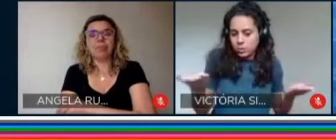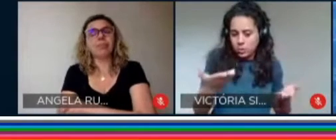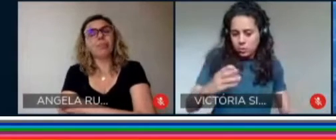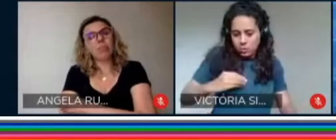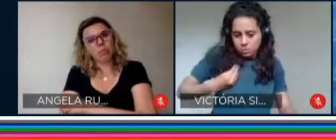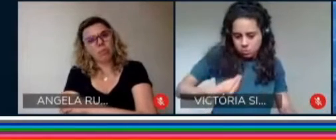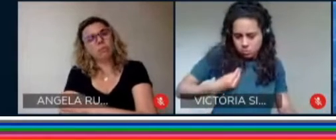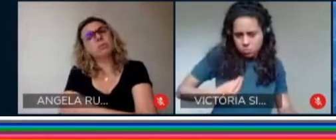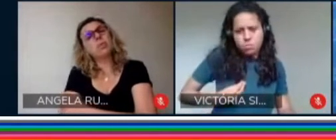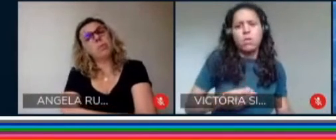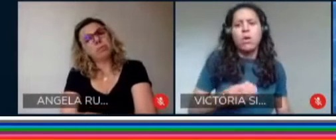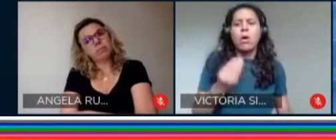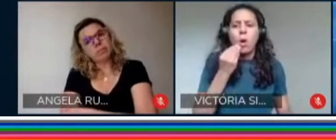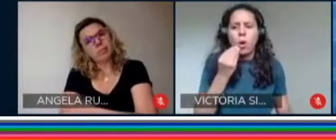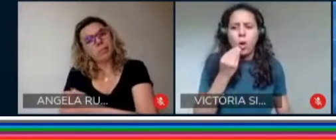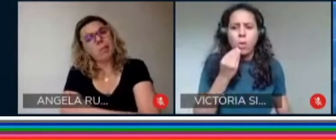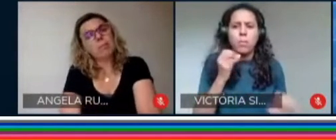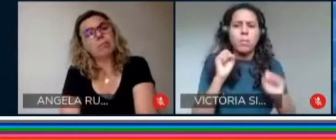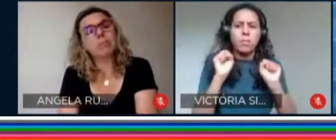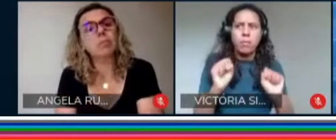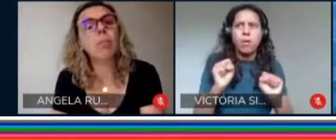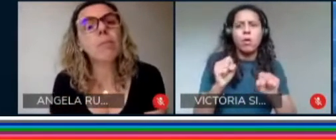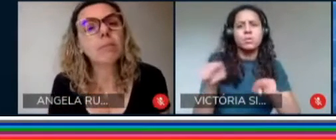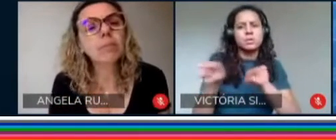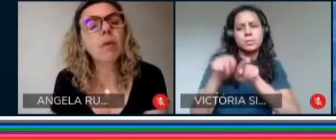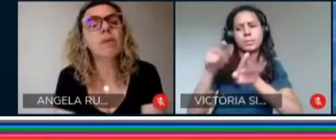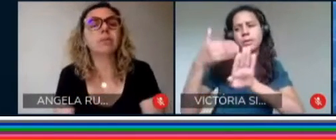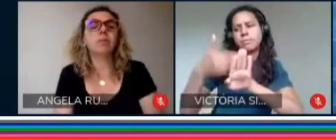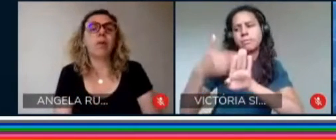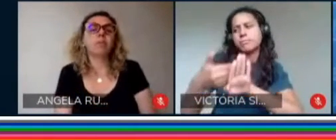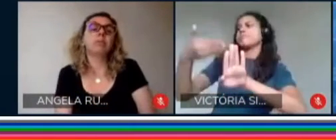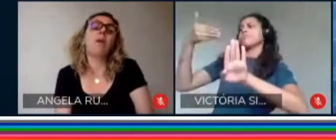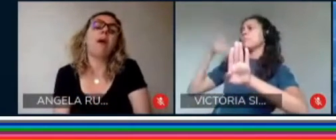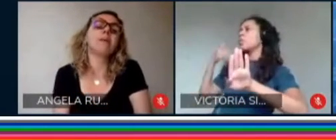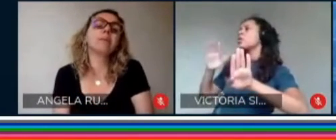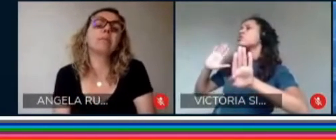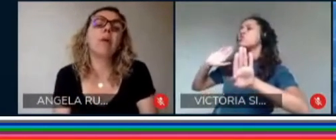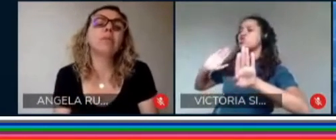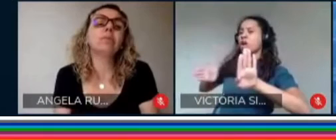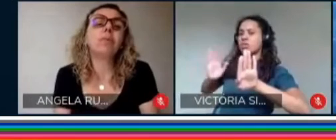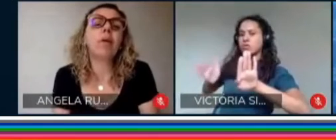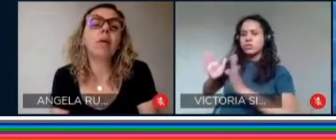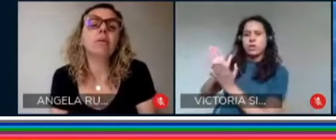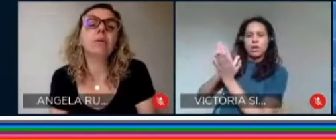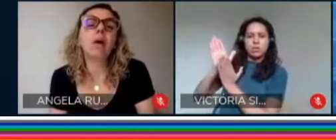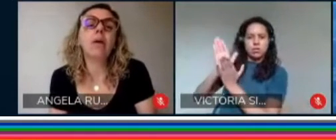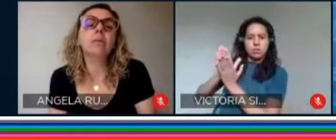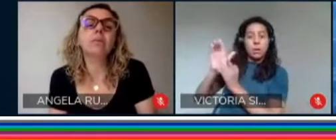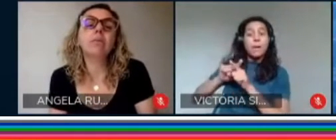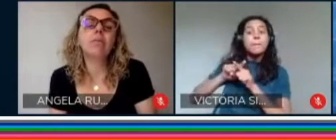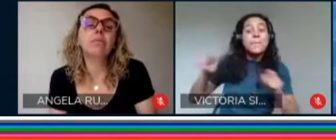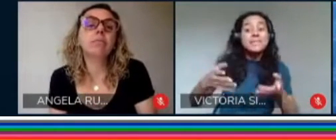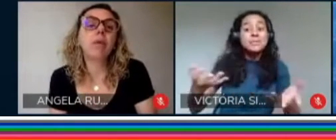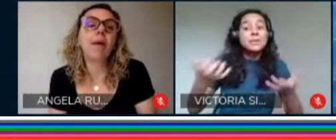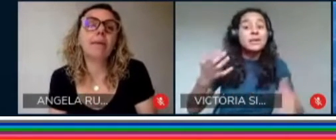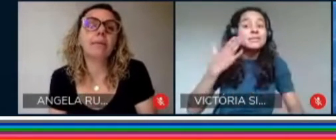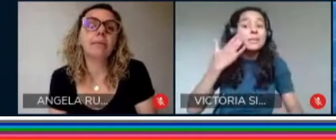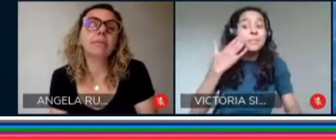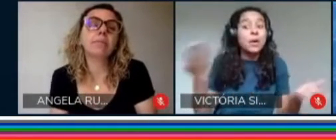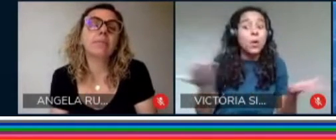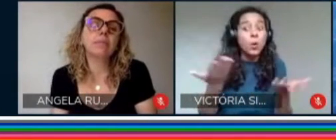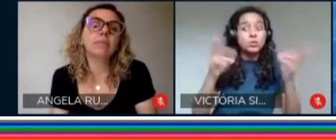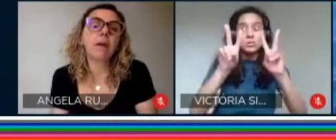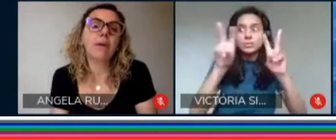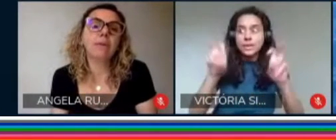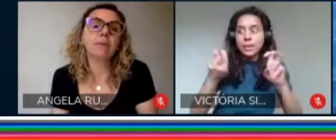posso fazer esse mapeamento do estado da arte daquele assunto, mas se eu quero falar da informação atual, eu vou usar